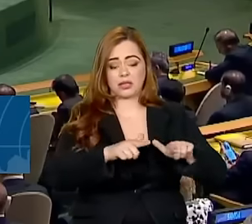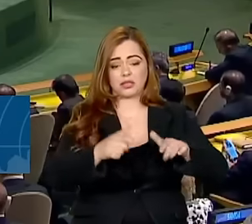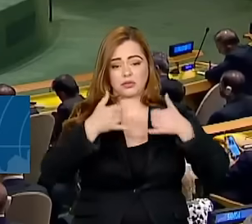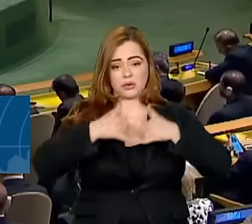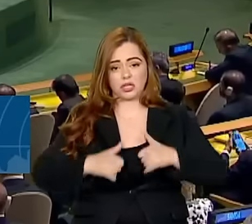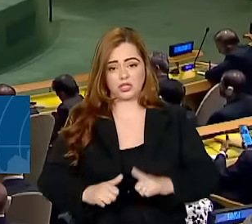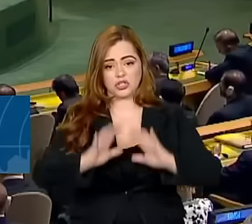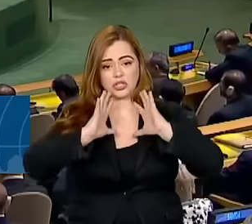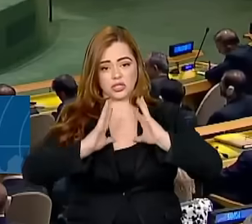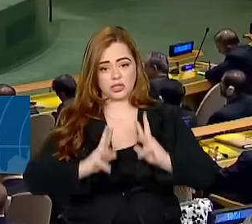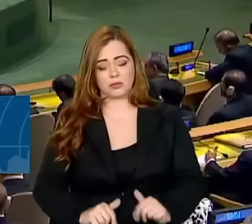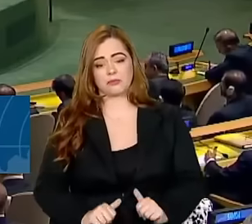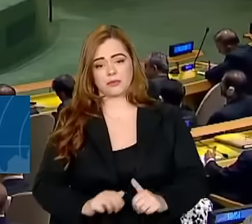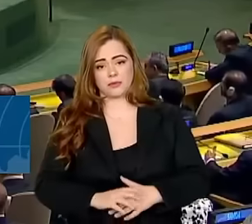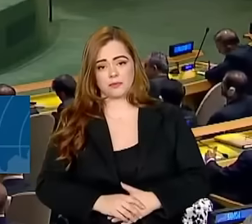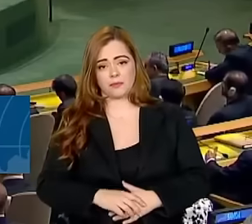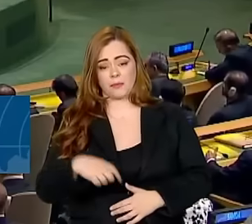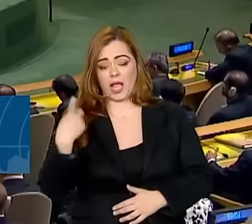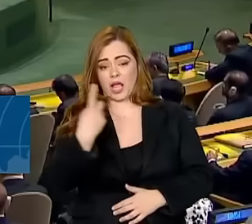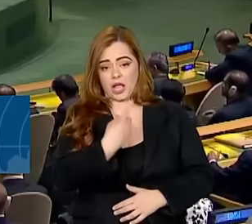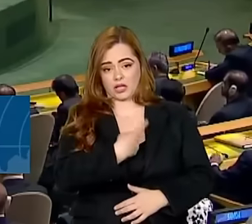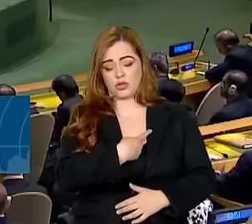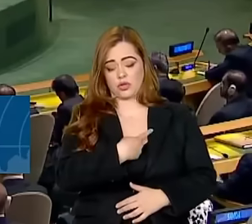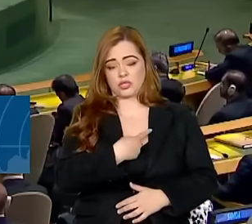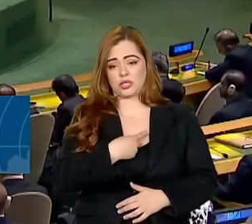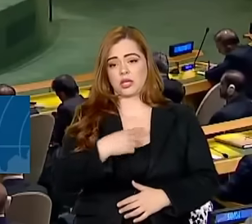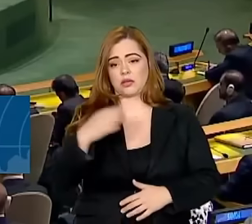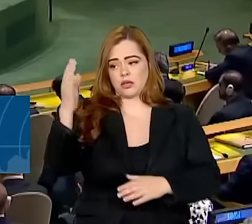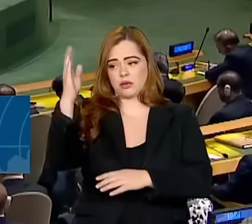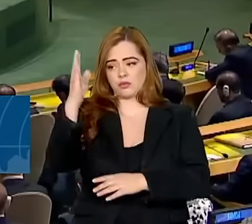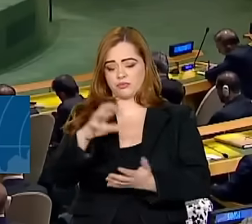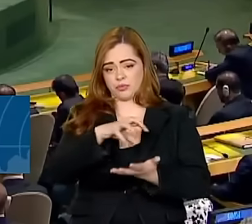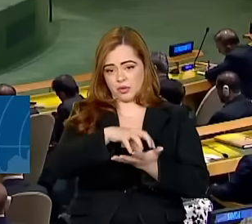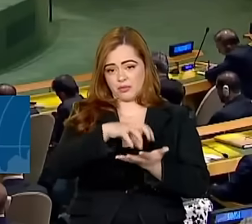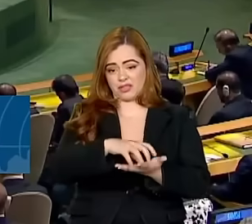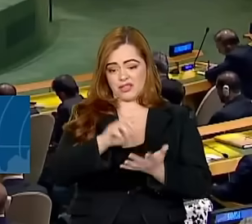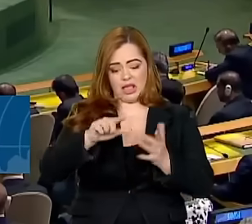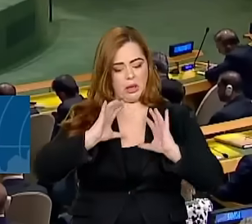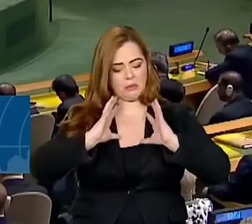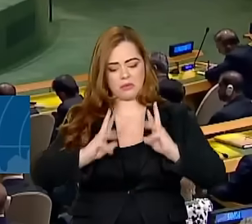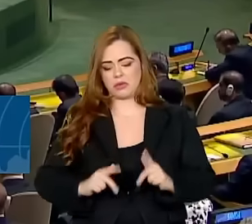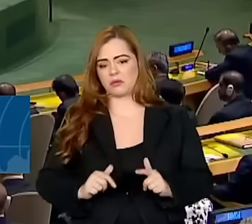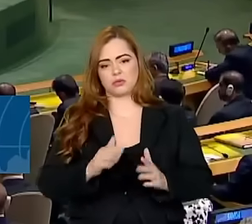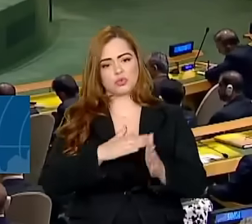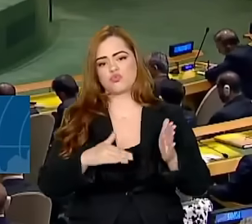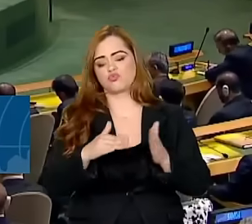energética. Nossa matriz já é uma das mais limpas do mundo.